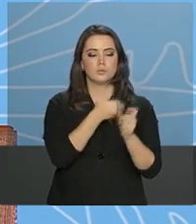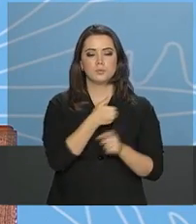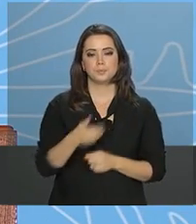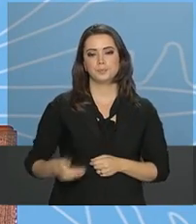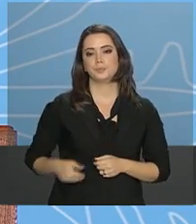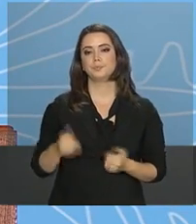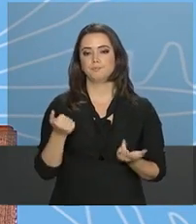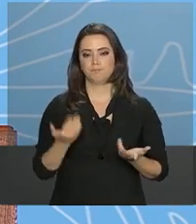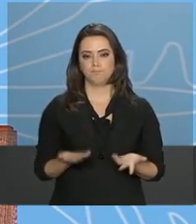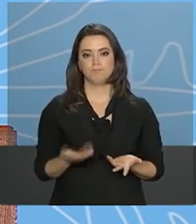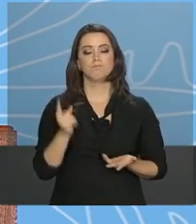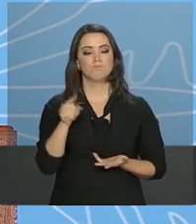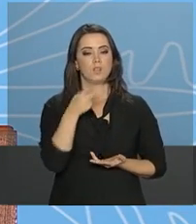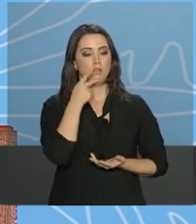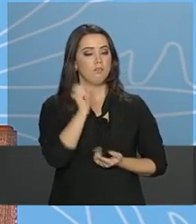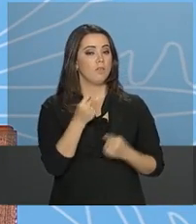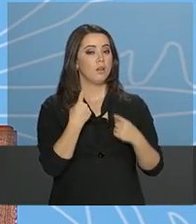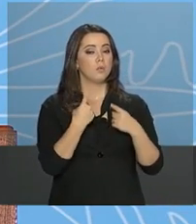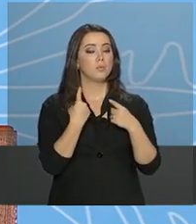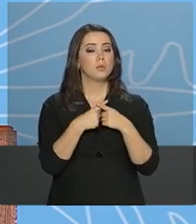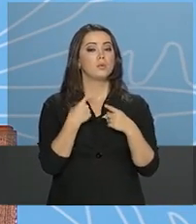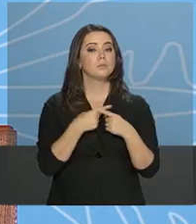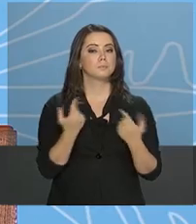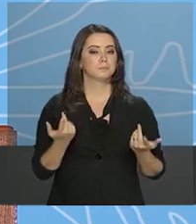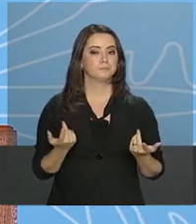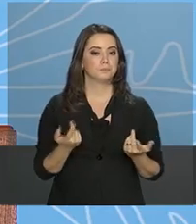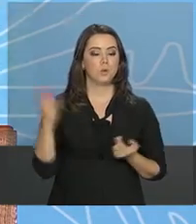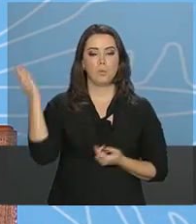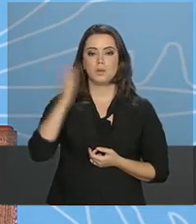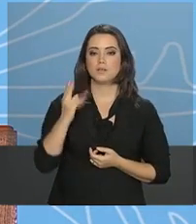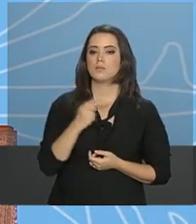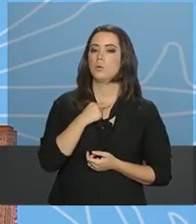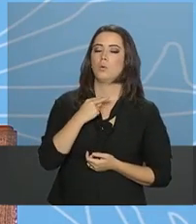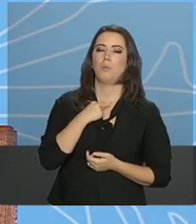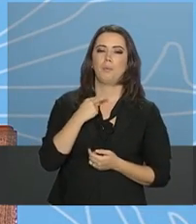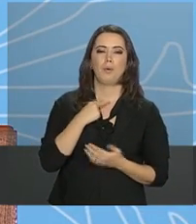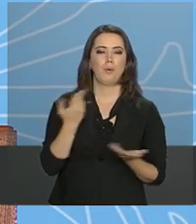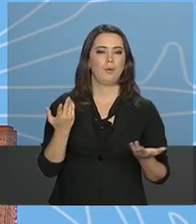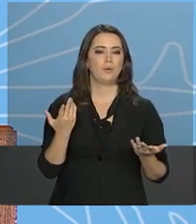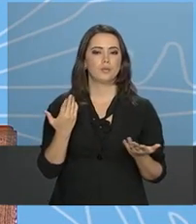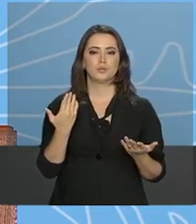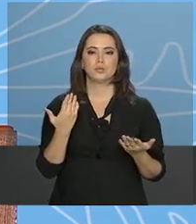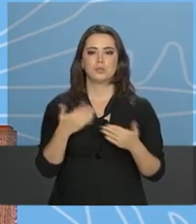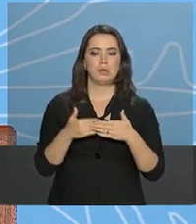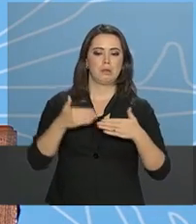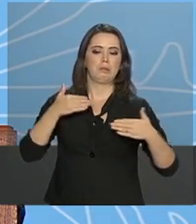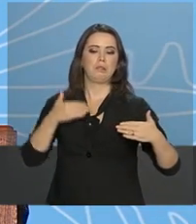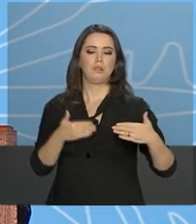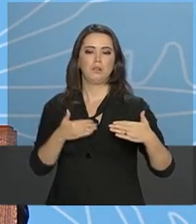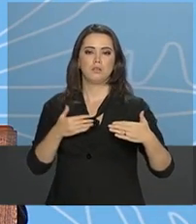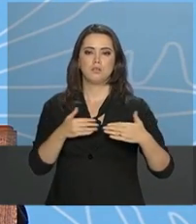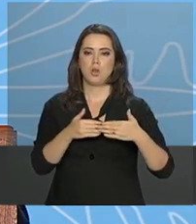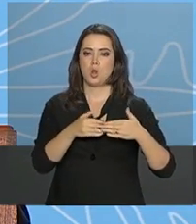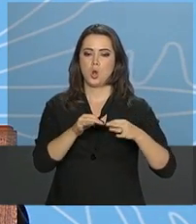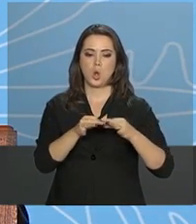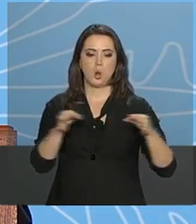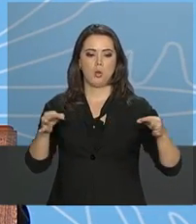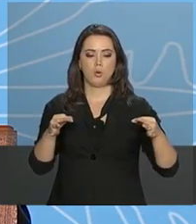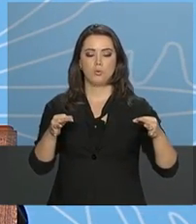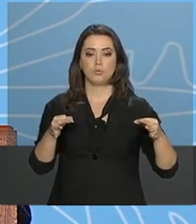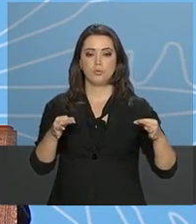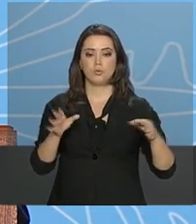pública. E digo isto porque o Brasil não pode prescindir, e nenhum governo poderá fazê-lo,